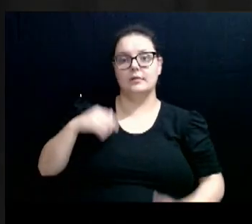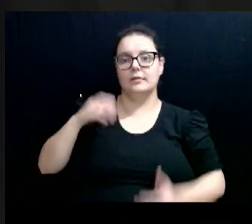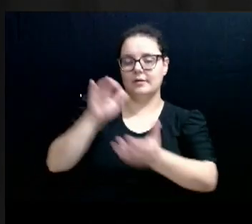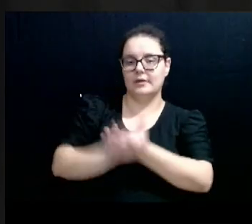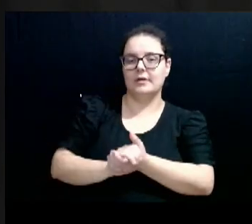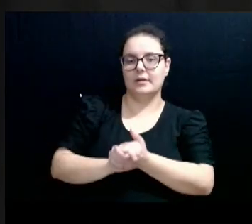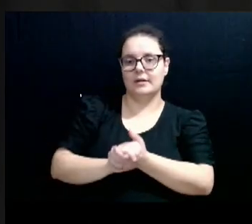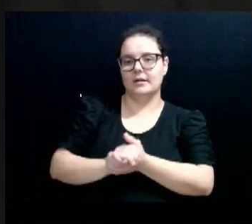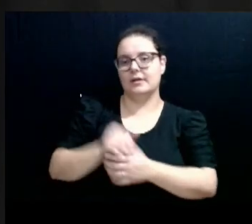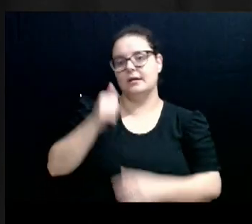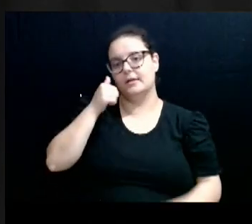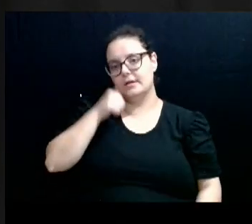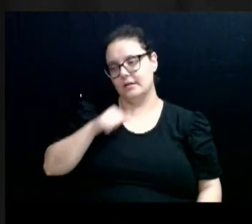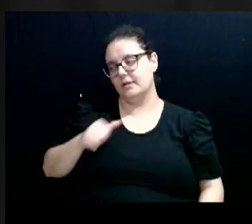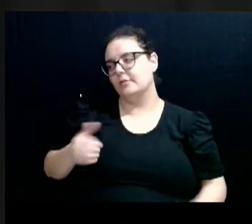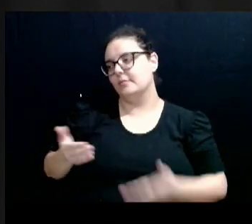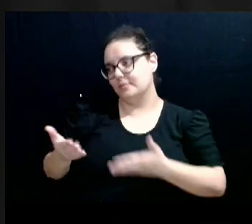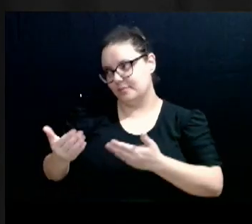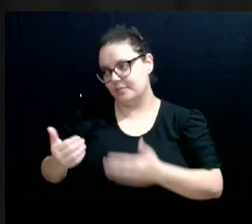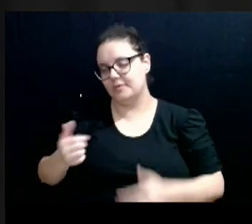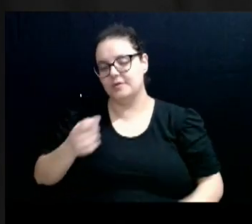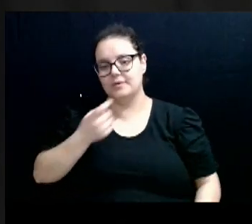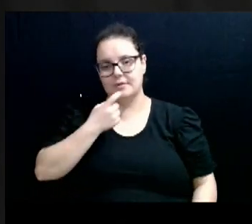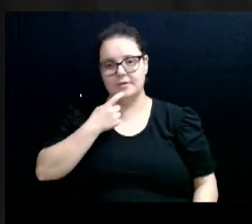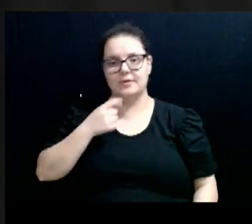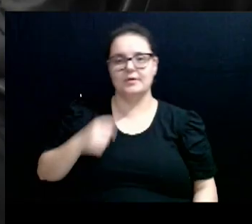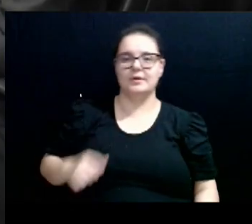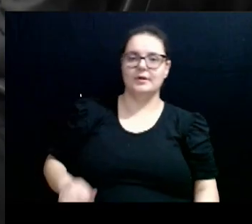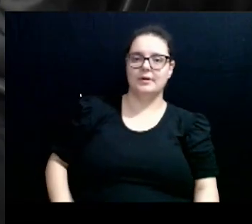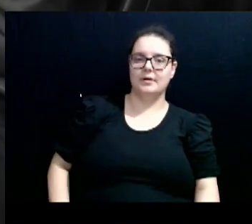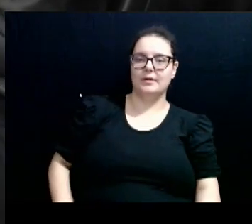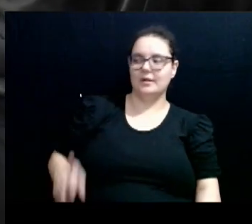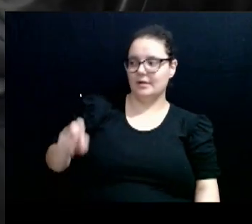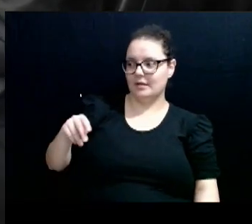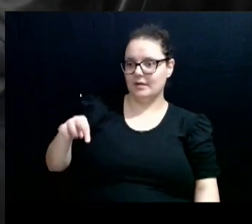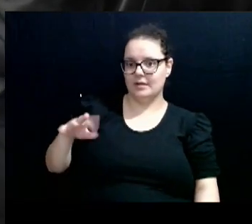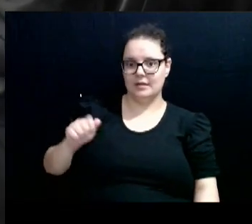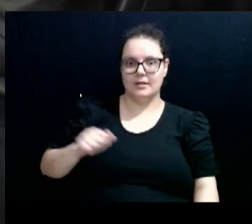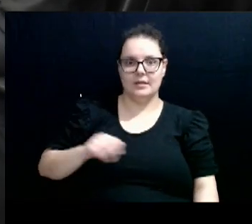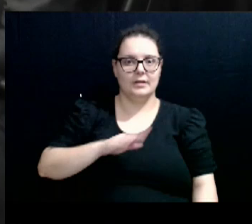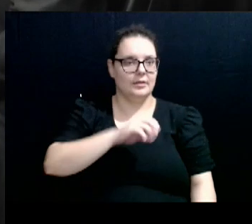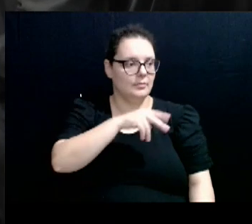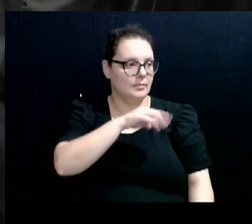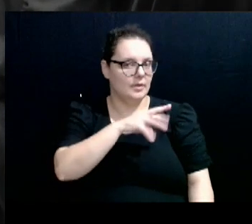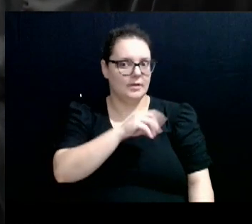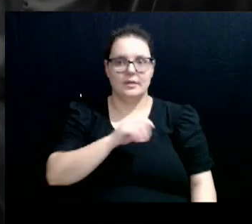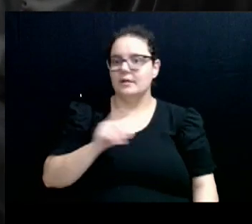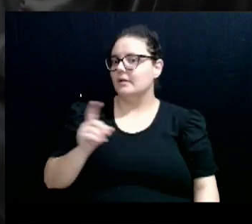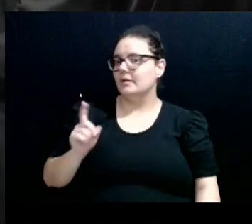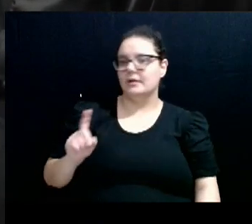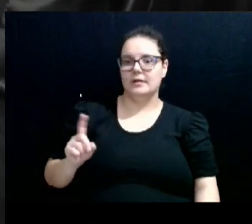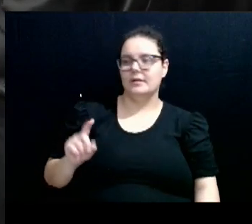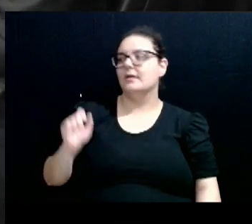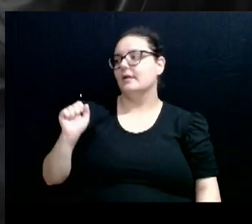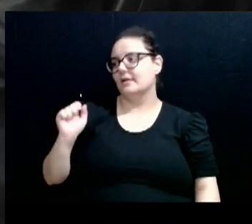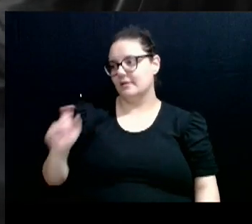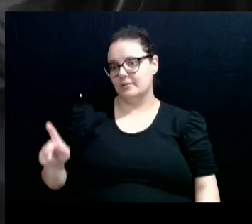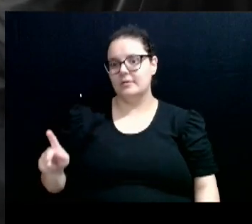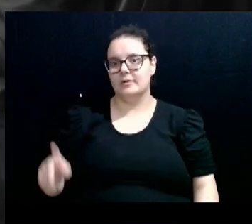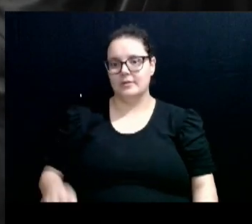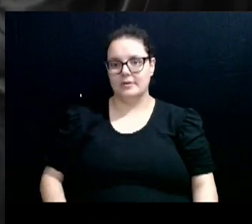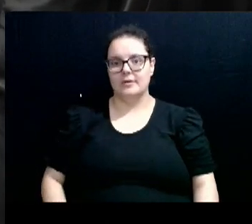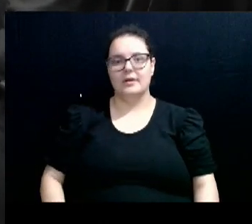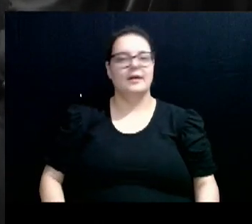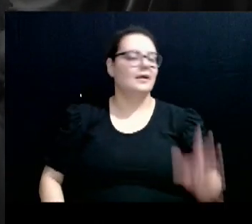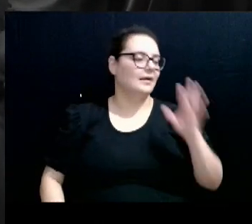Renata. Ela é aqui de Campinas. Ela está no Bentinho ainda? Eu lembro que agora não está mais, ela se aposentou, ela se aposentou no